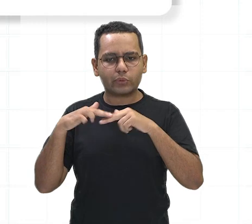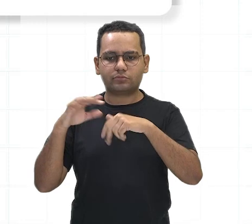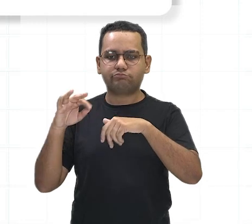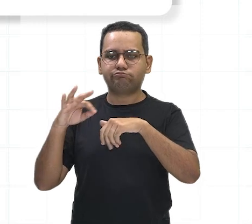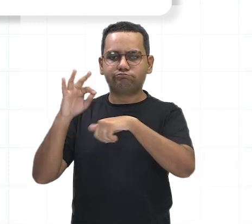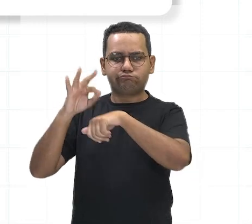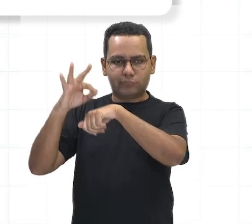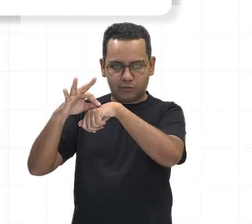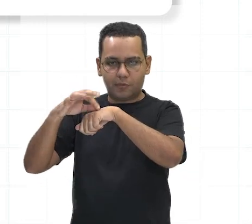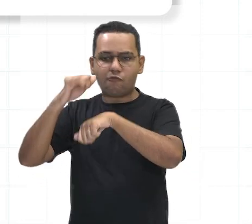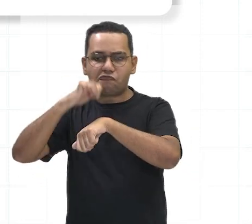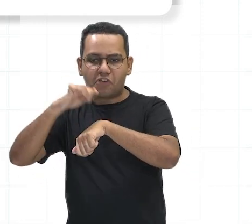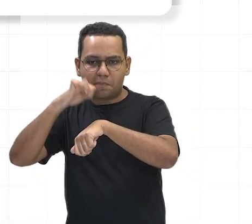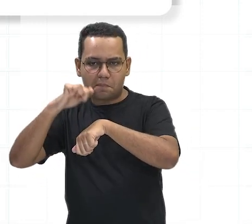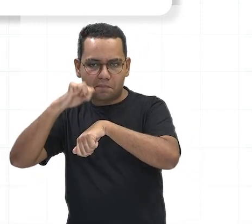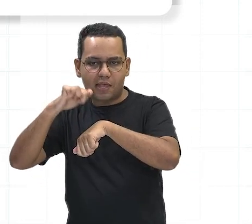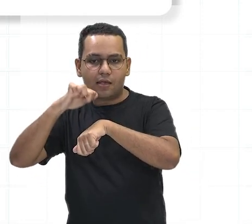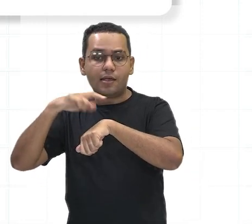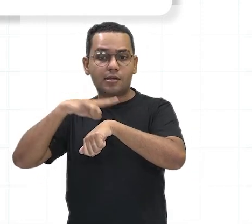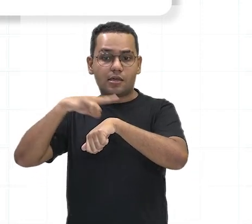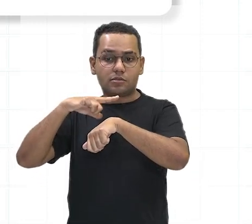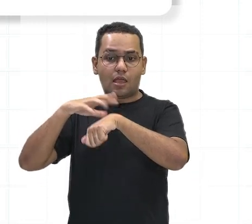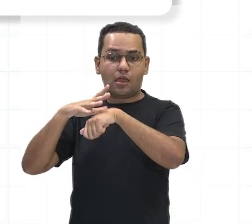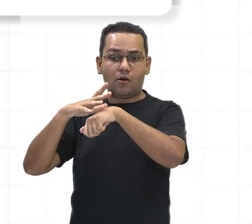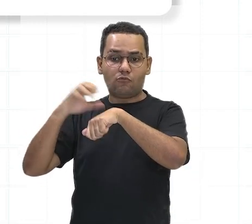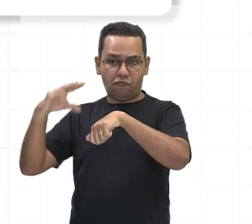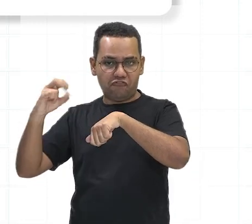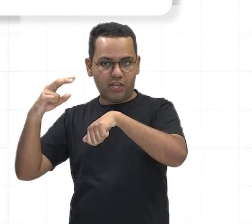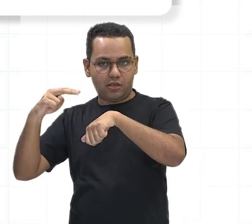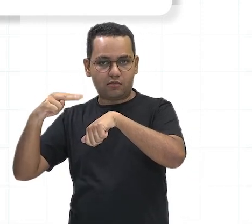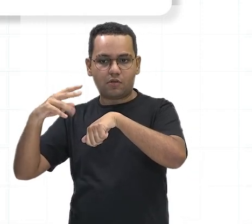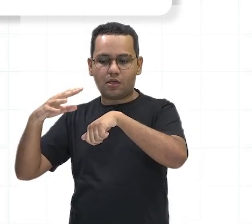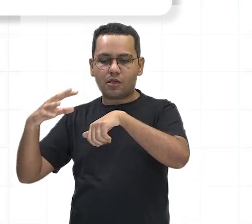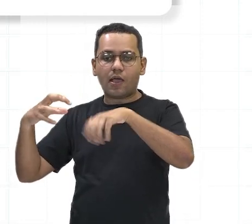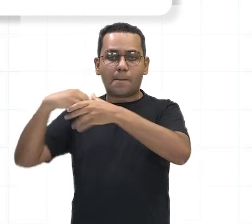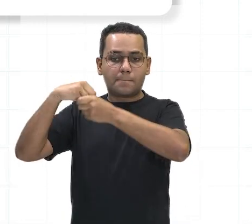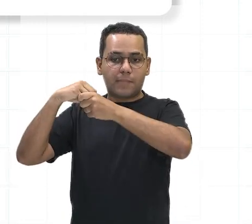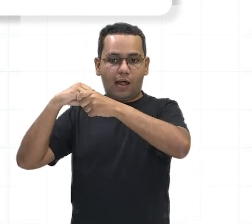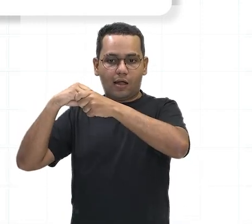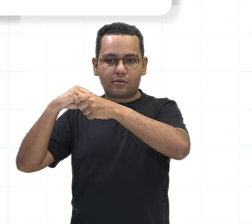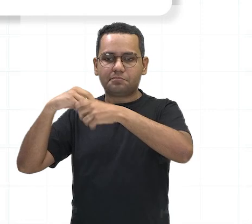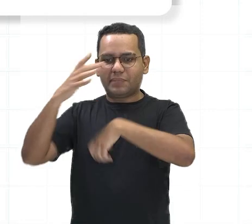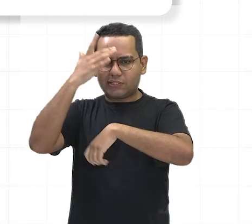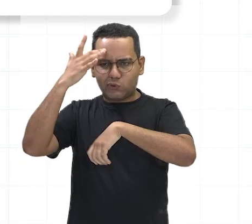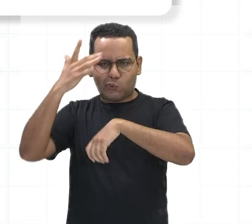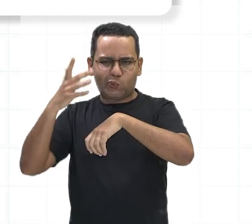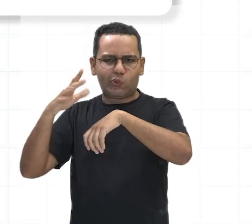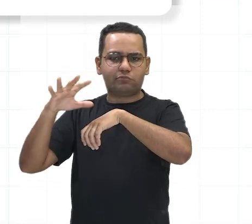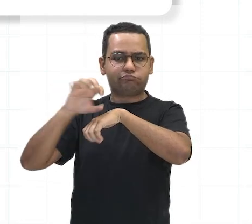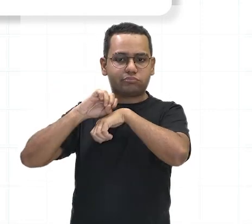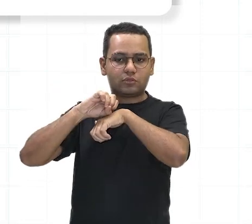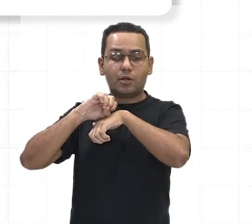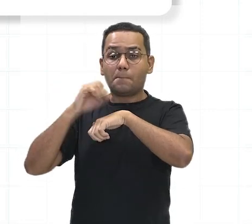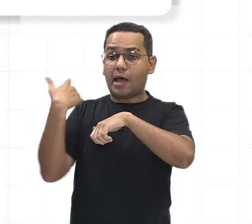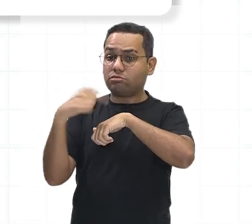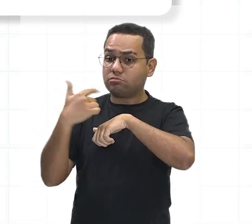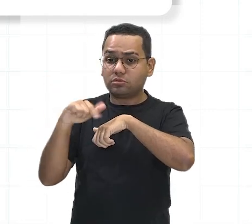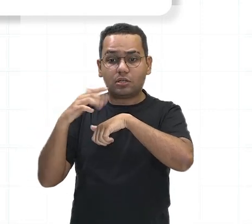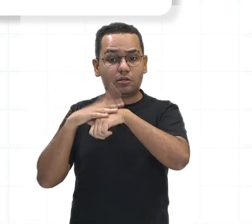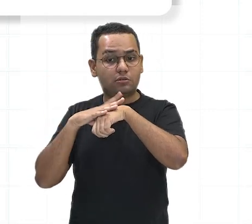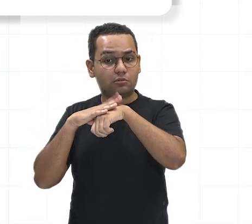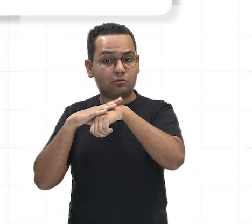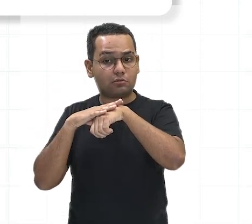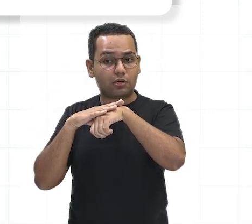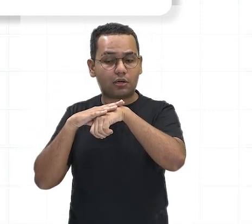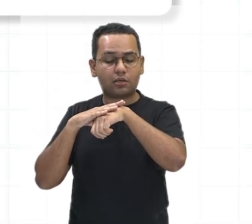transmissão acontece quando uma fêmea infectada de flebotomínio passa o protozoário a uma vítima sem a infecção, enquanto